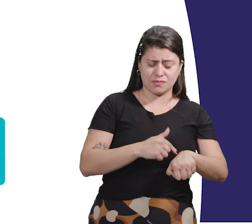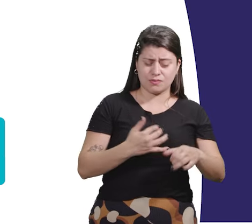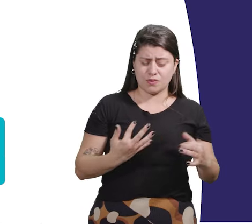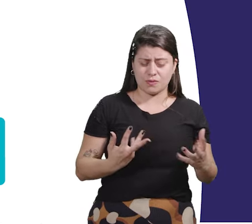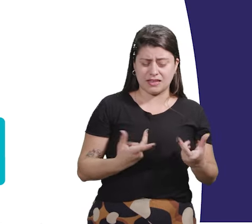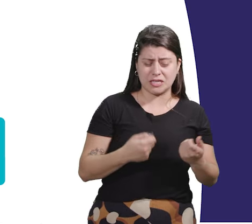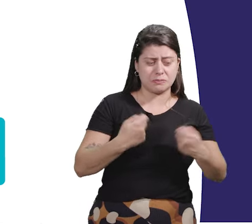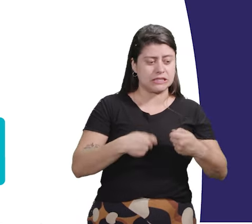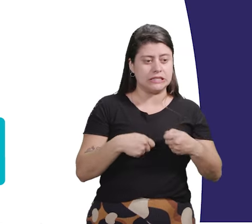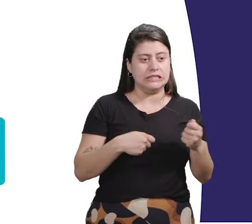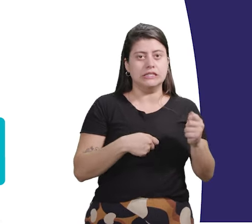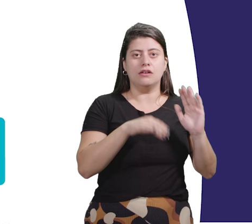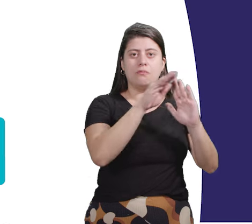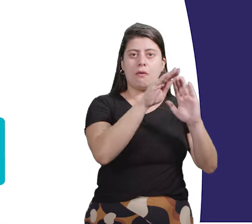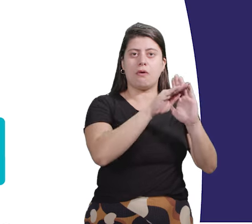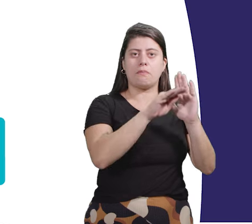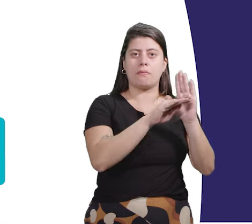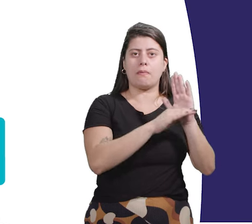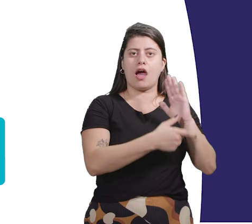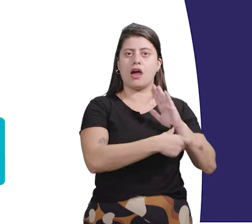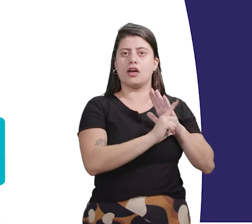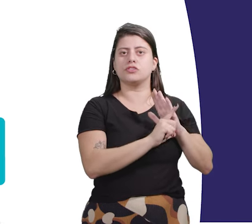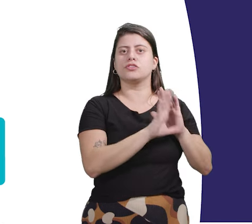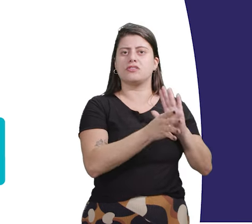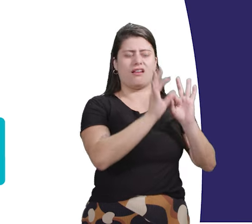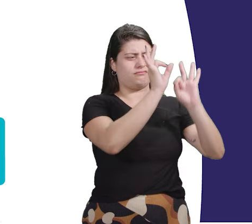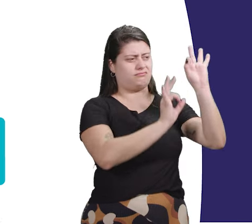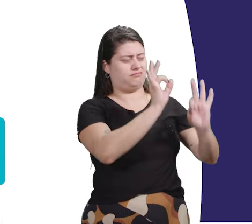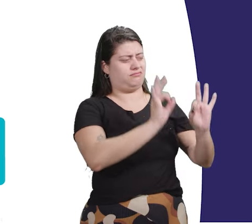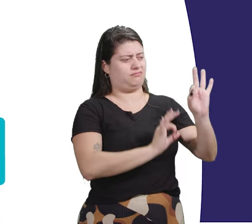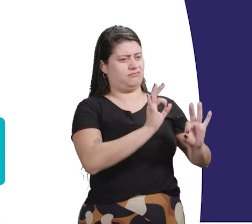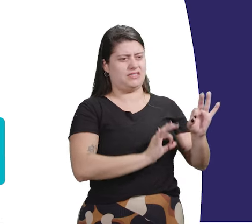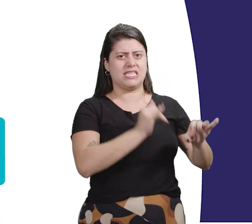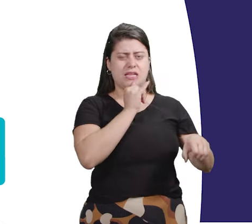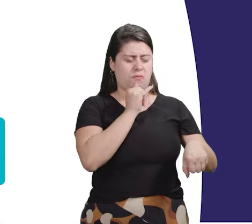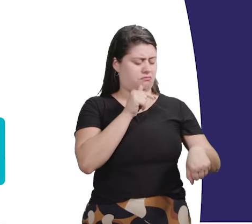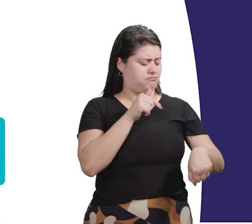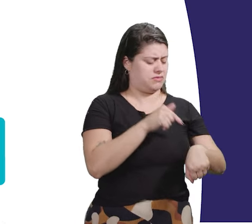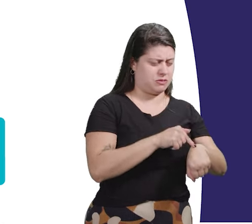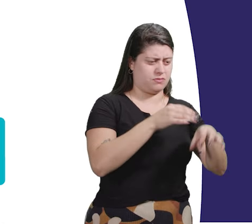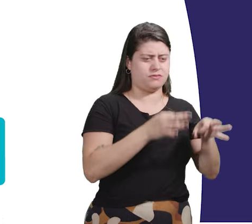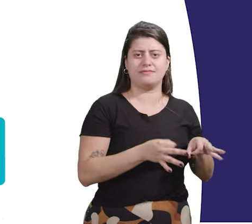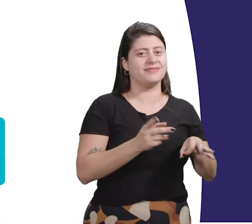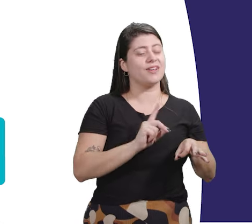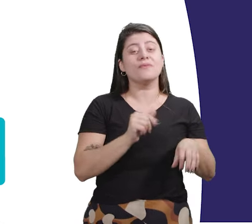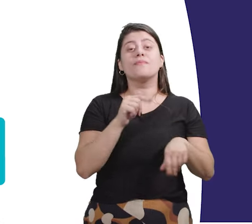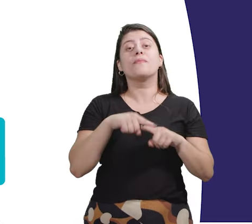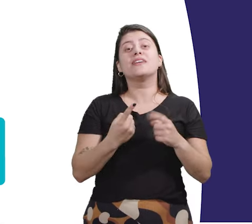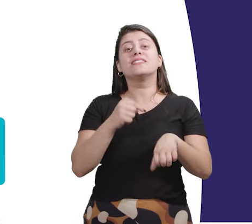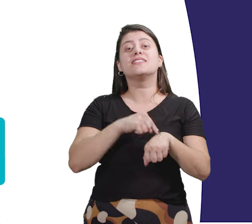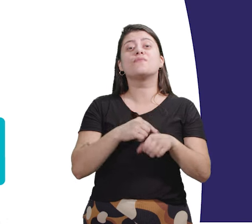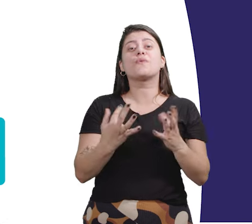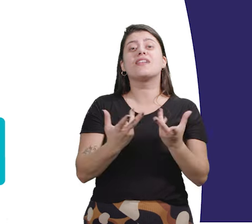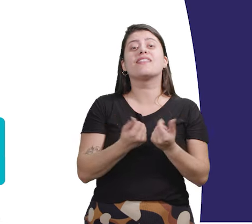precisa de uma programação, né, de um tempo programado assim, olha, pontualmente. E às vezes o tempo de qualidade ele está associado a